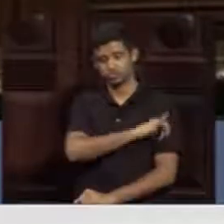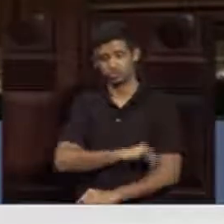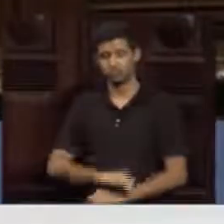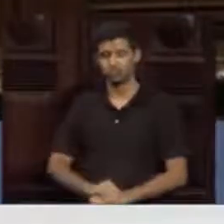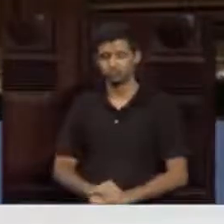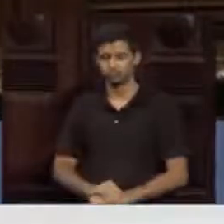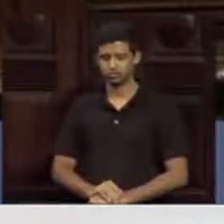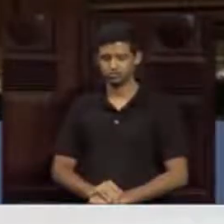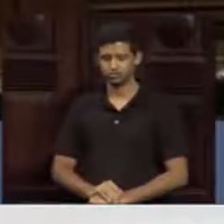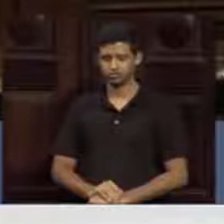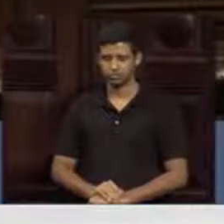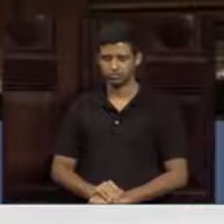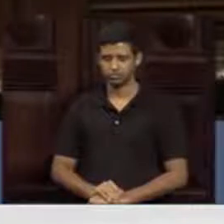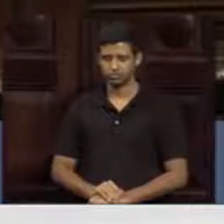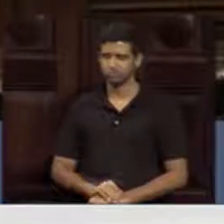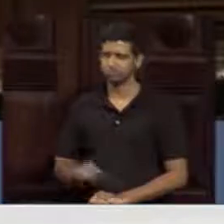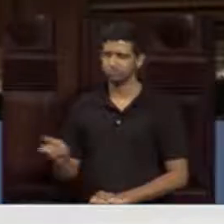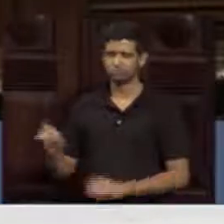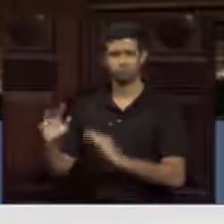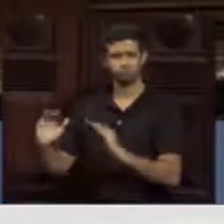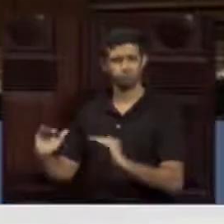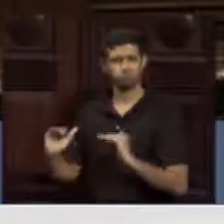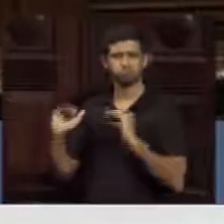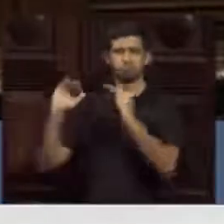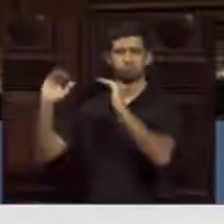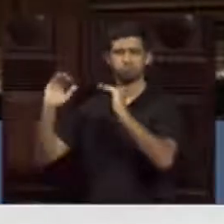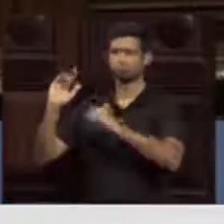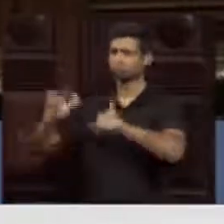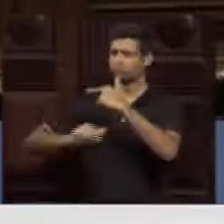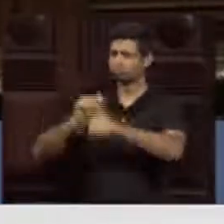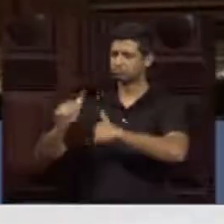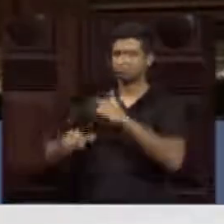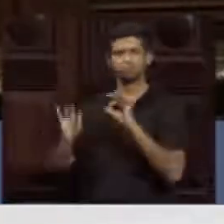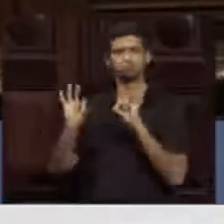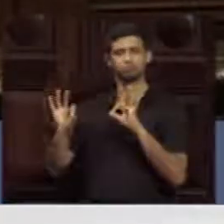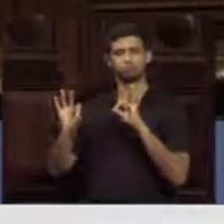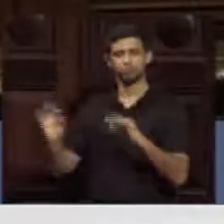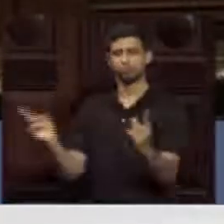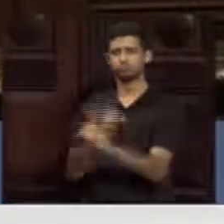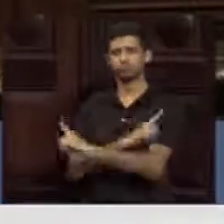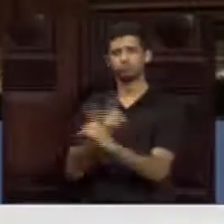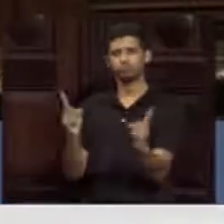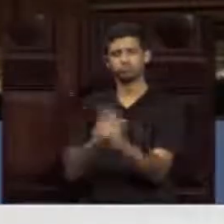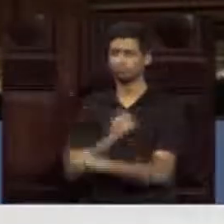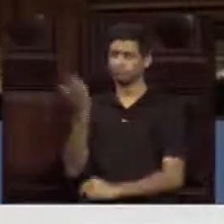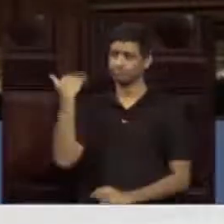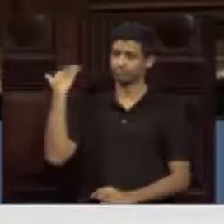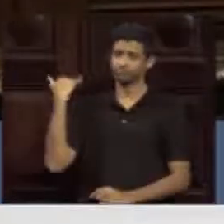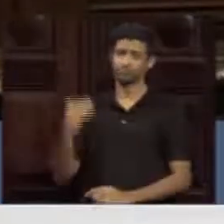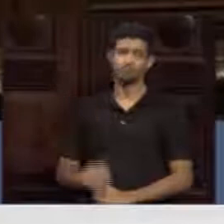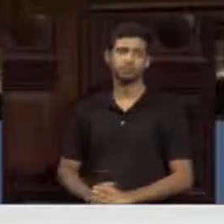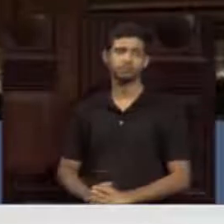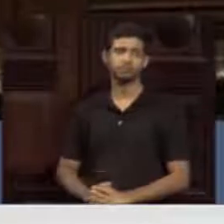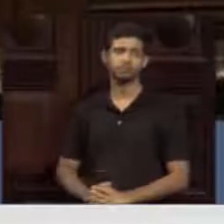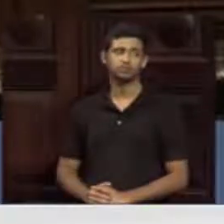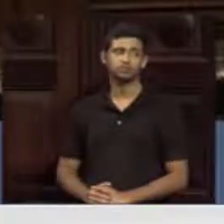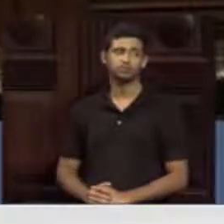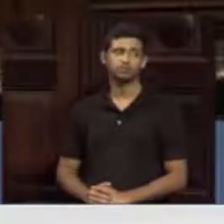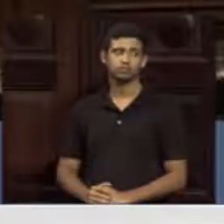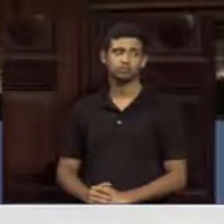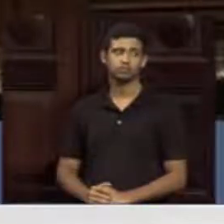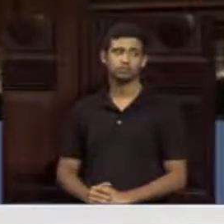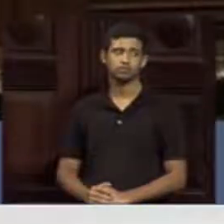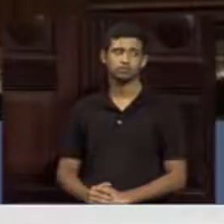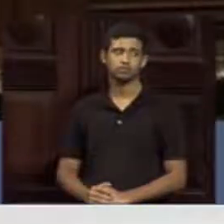órgão de excelência rodoviária à época. No